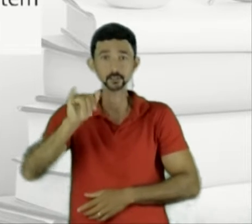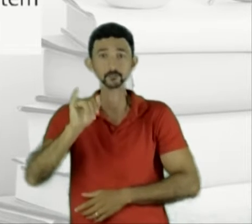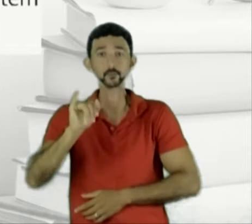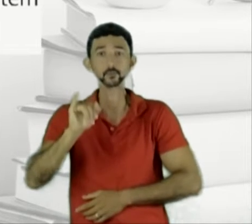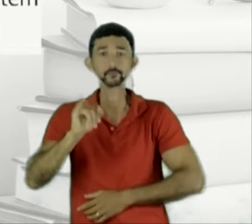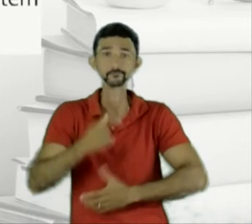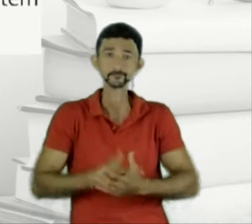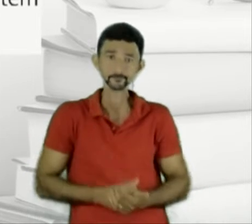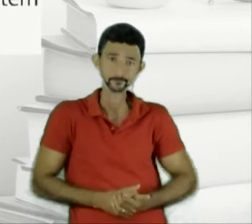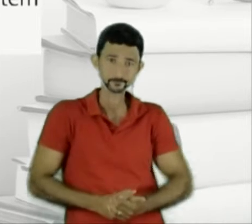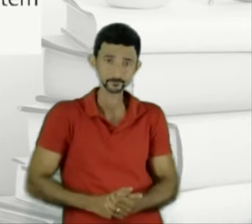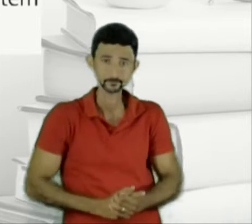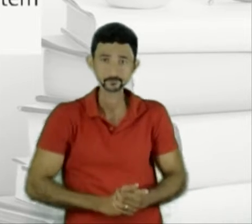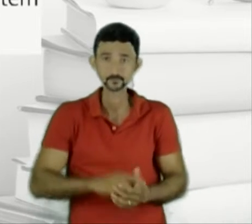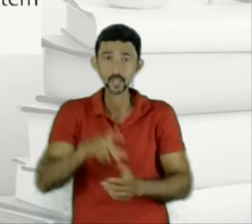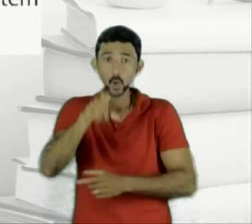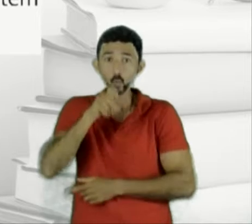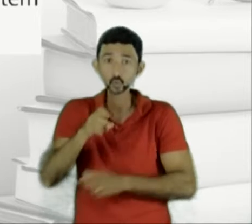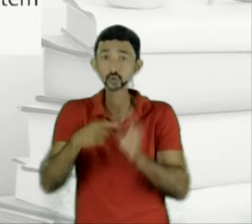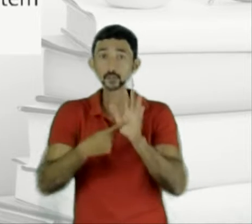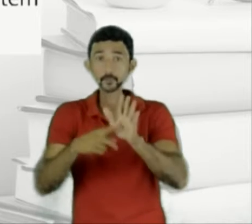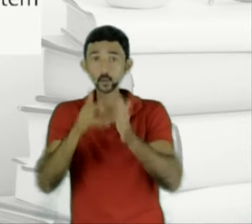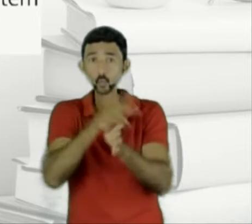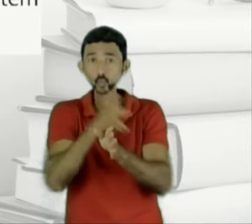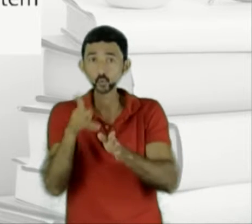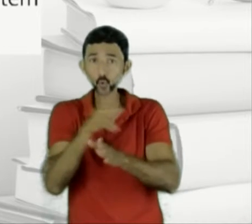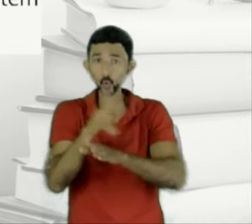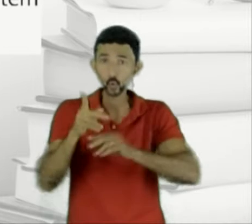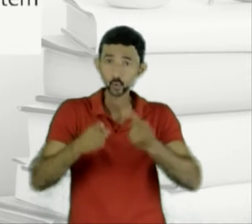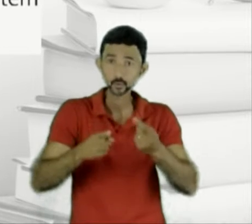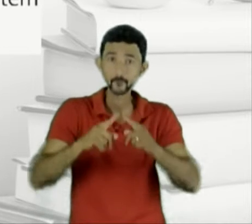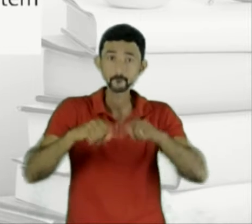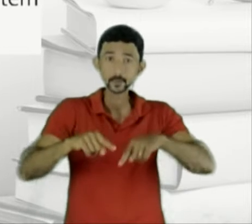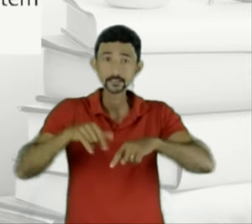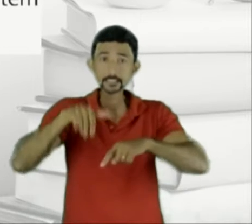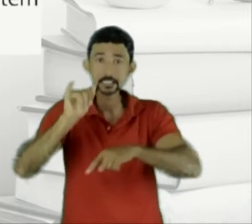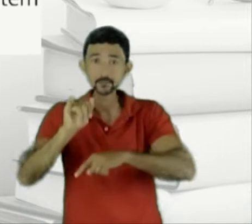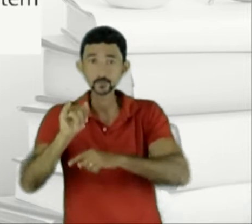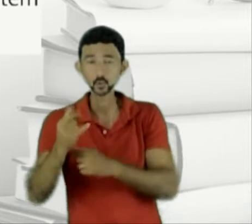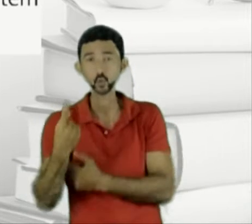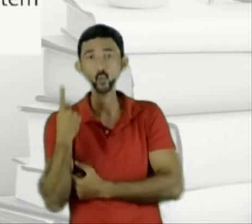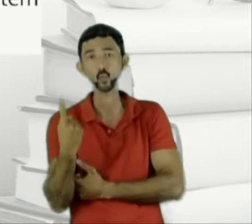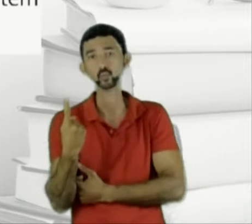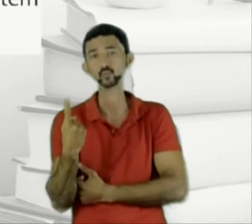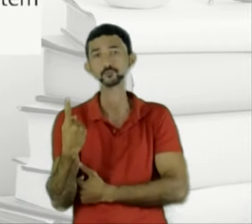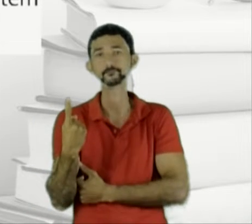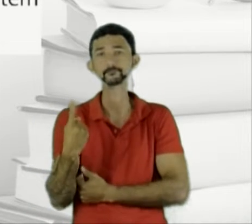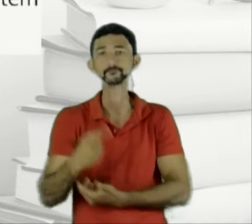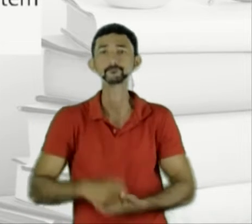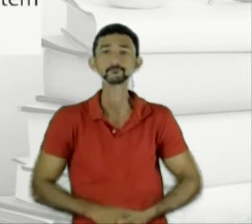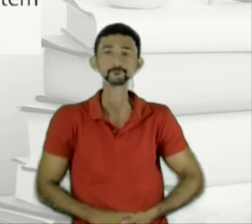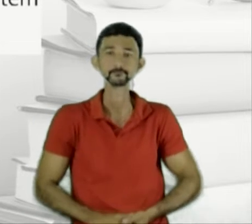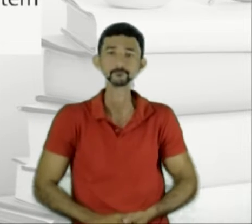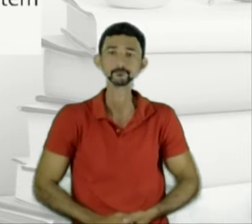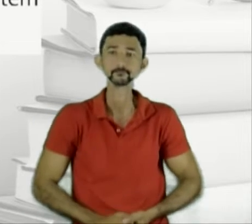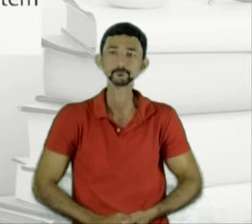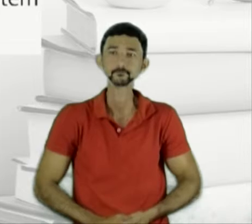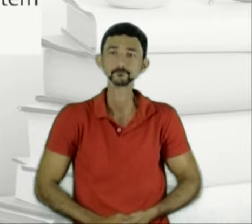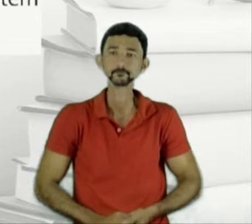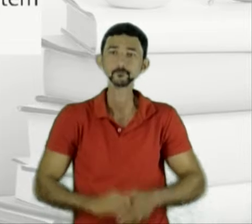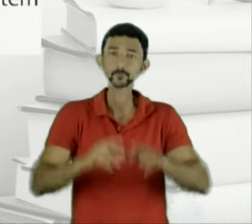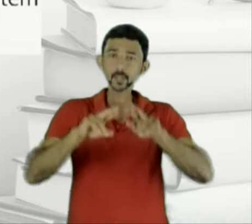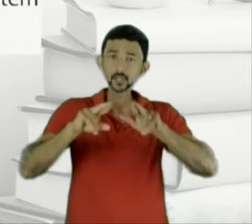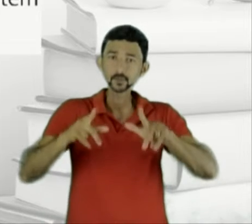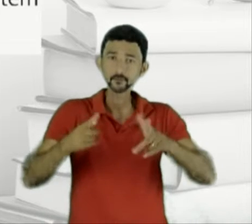que o x aparece nos dois monômios, mas o y só aparece em um, certo?